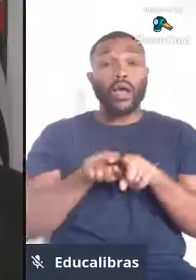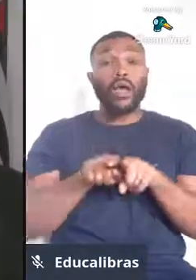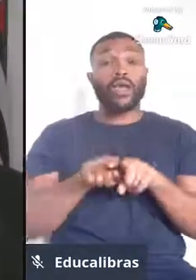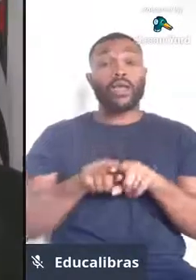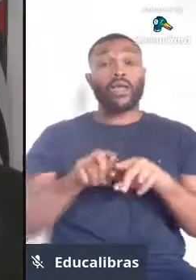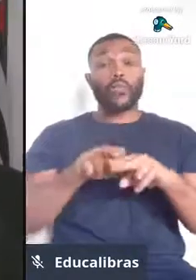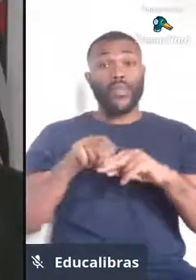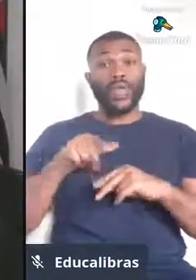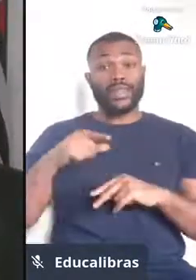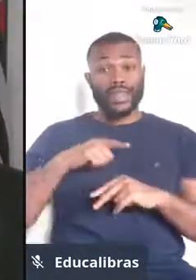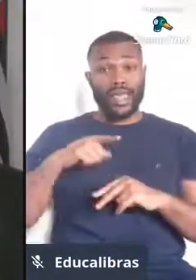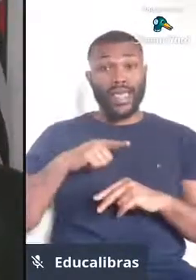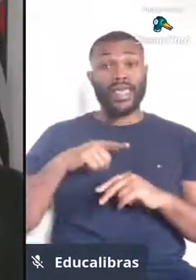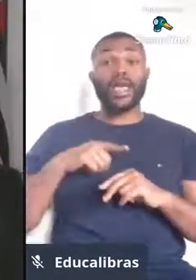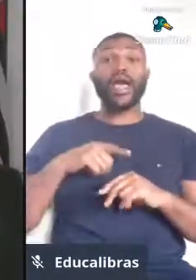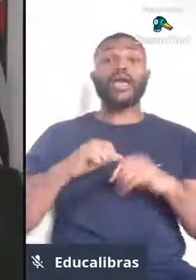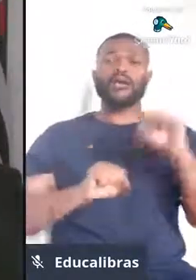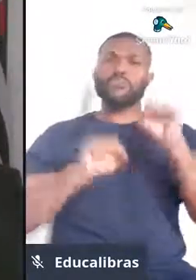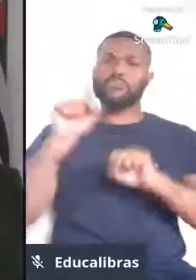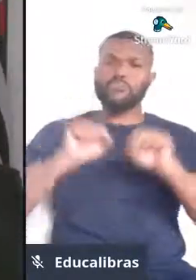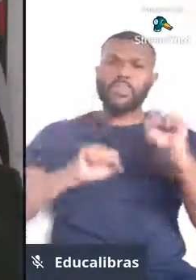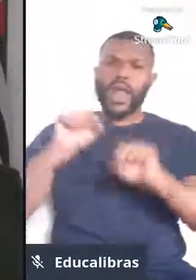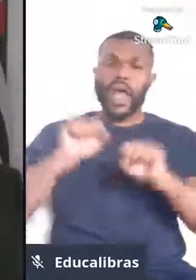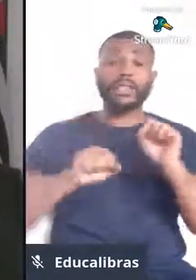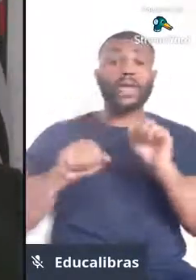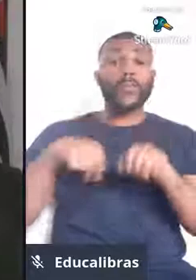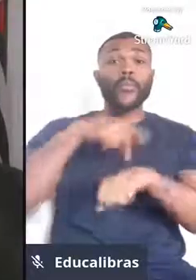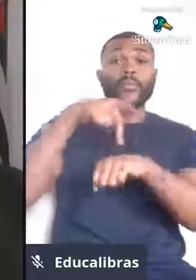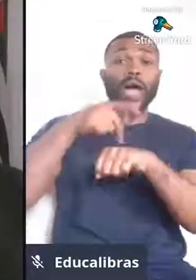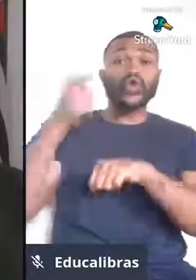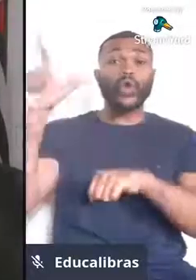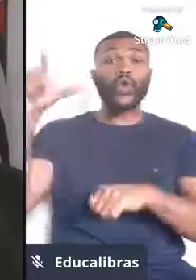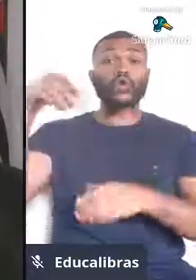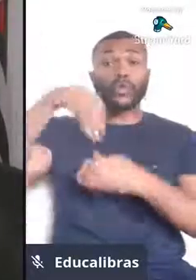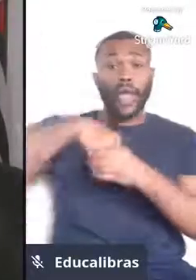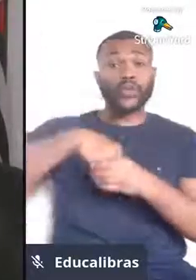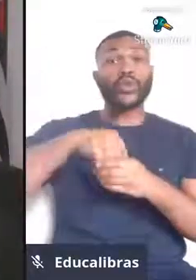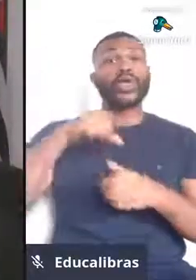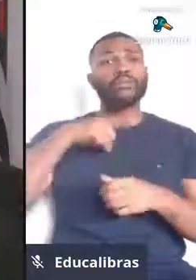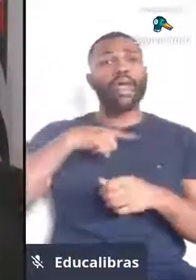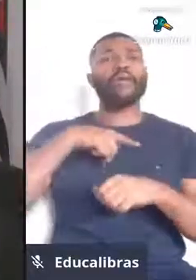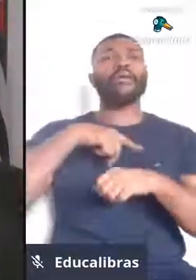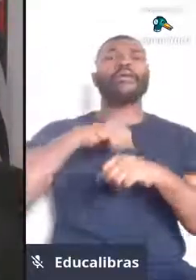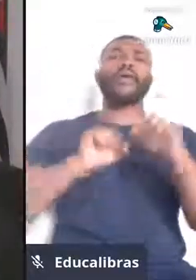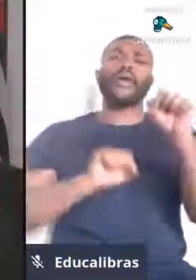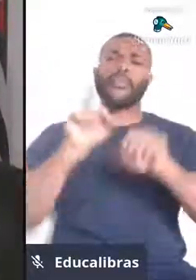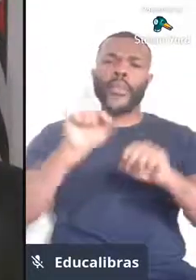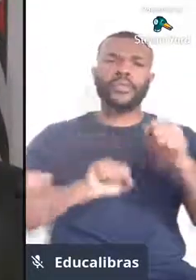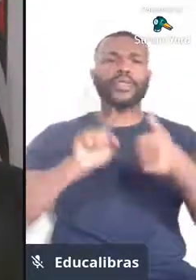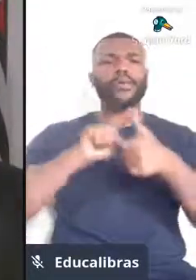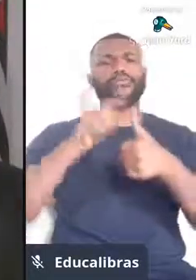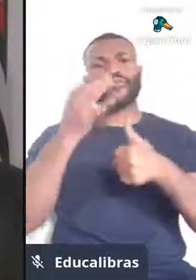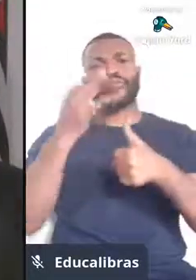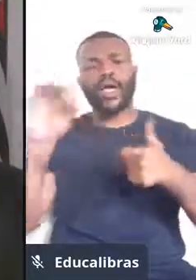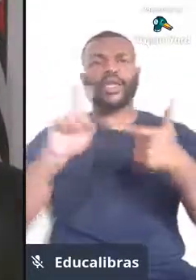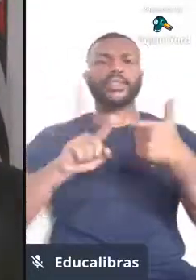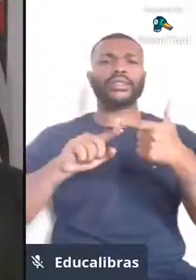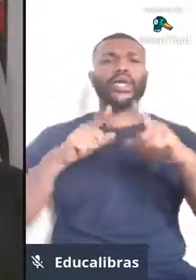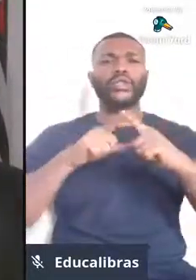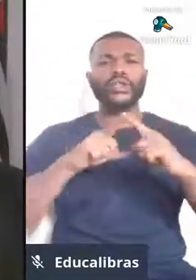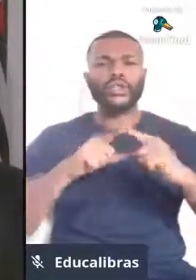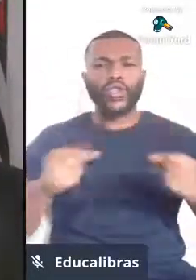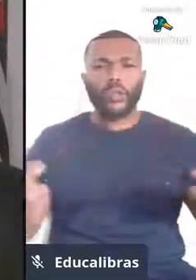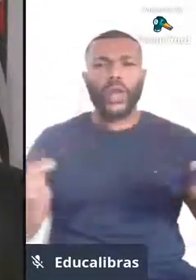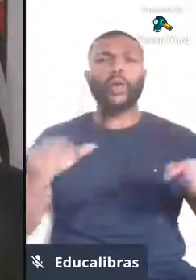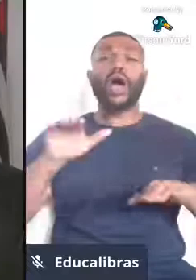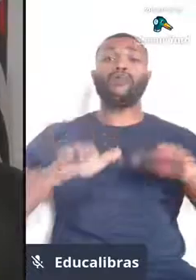na cidade de São Paulo, temos empresas francesas, temos empresas japonesas, as montadoras, enfim. Às vezes a fábrica não está aqui, mas